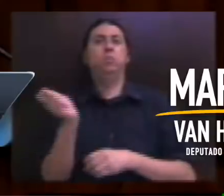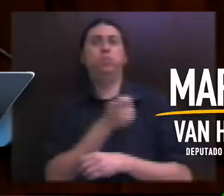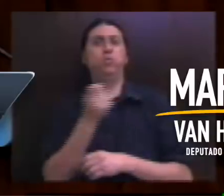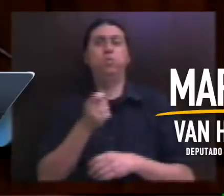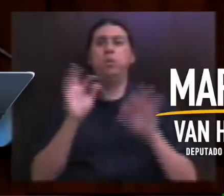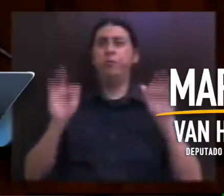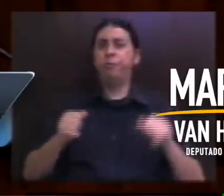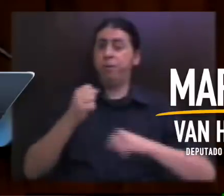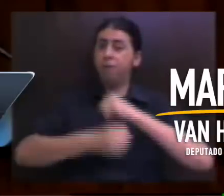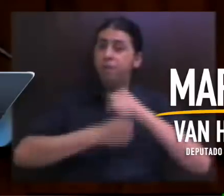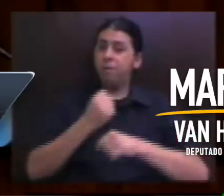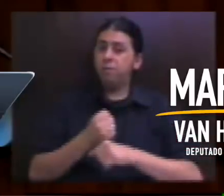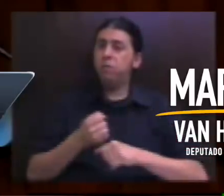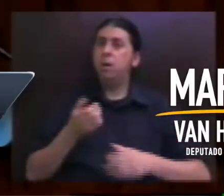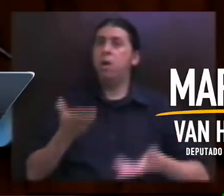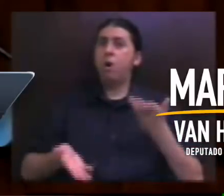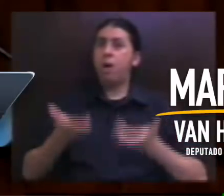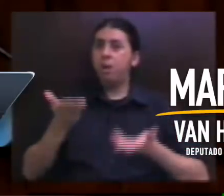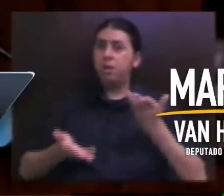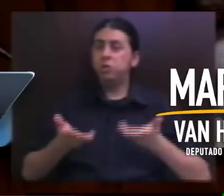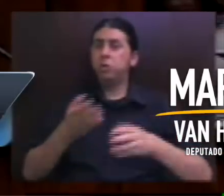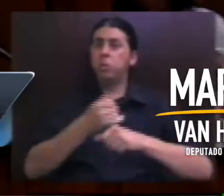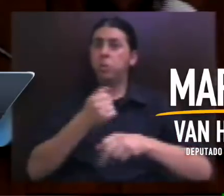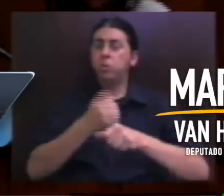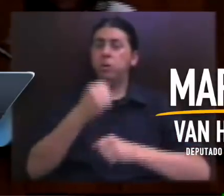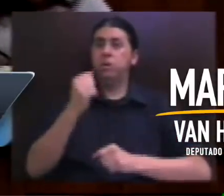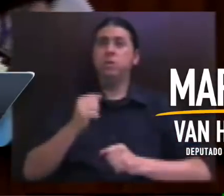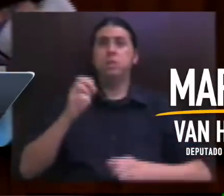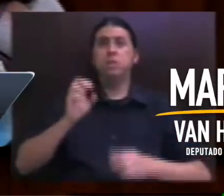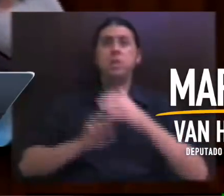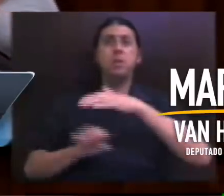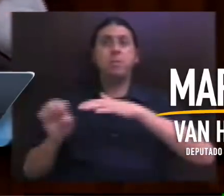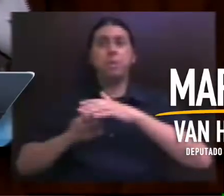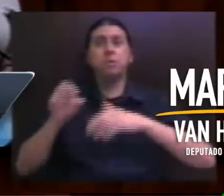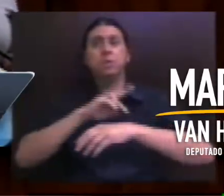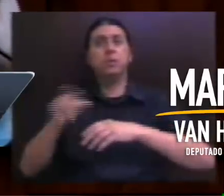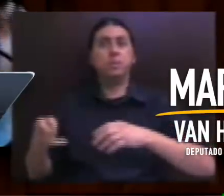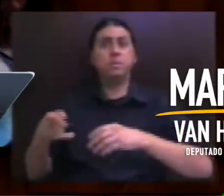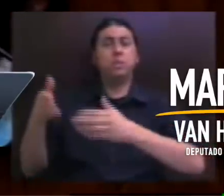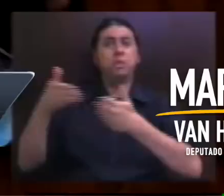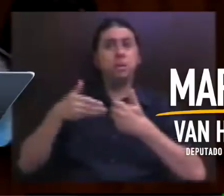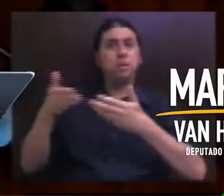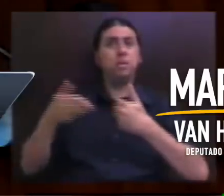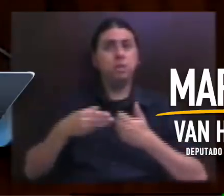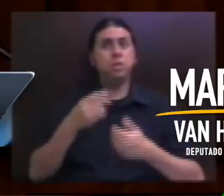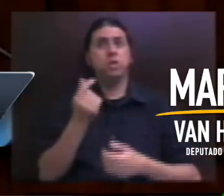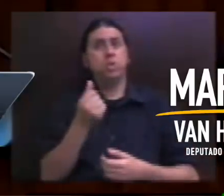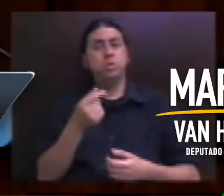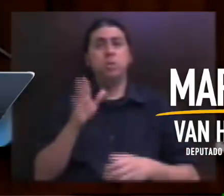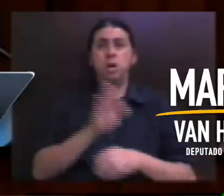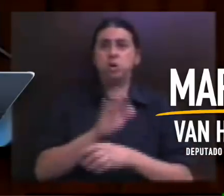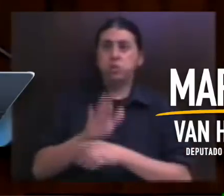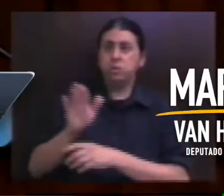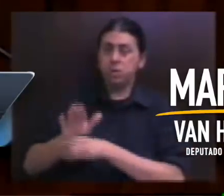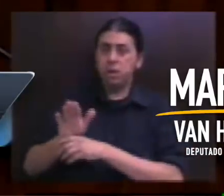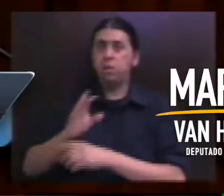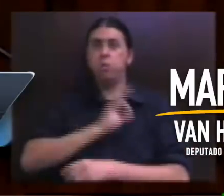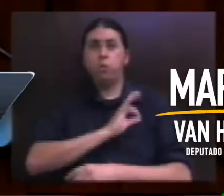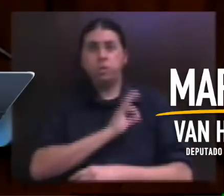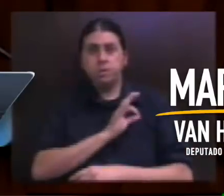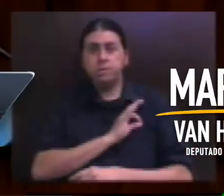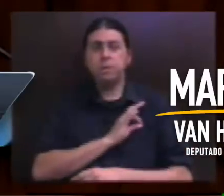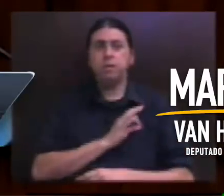ano, agora que saem os balanços de empresas, doar dinheiro para equipar as polícias, para